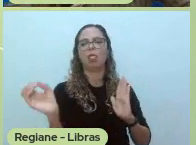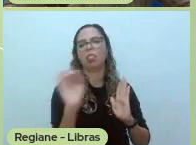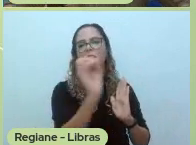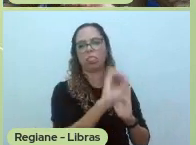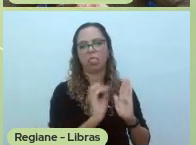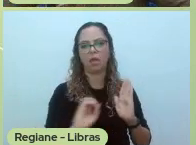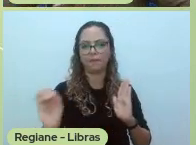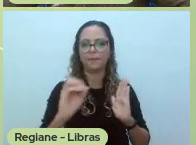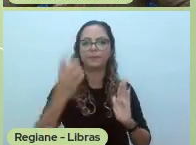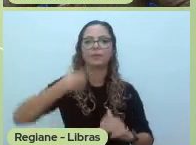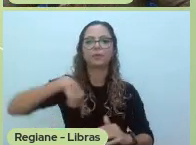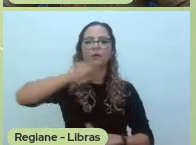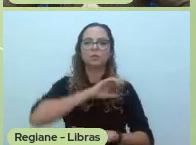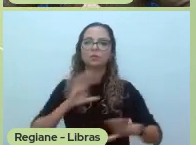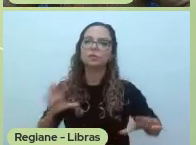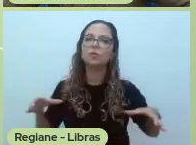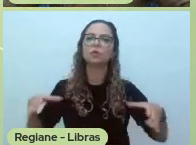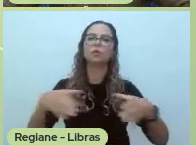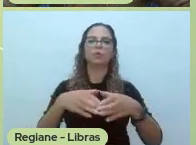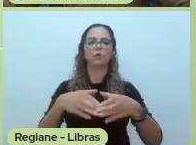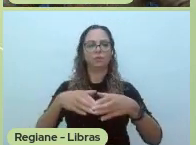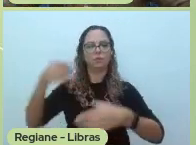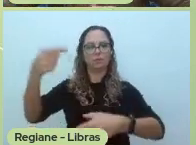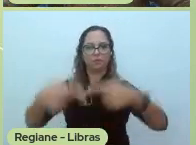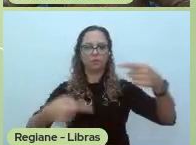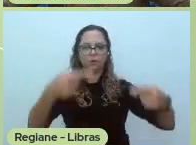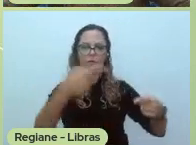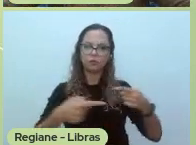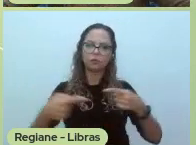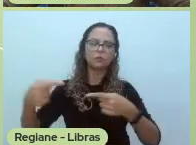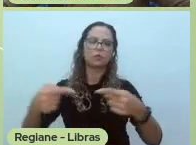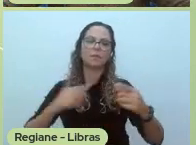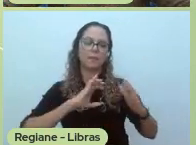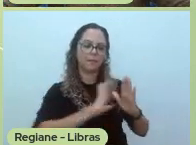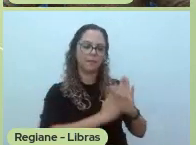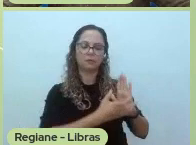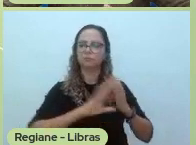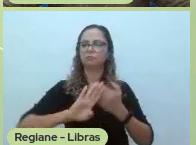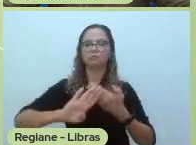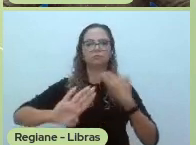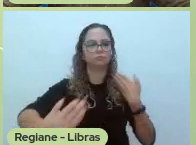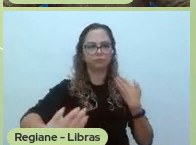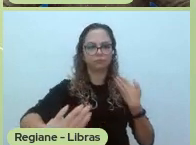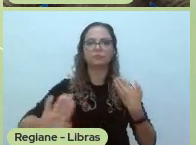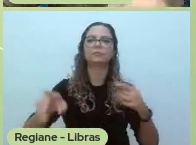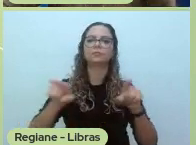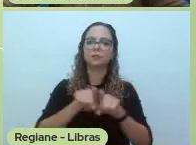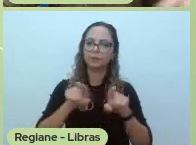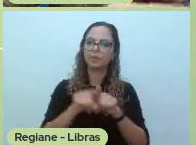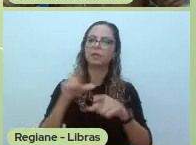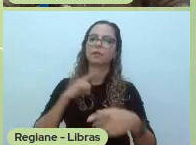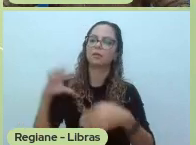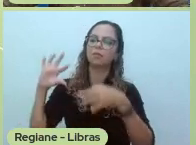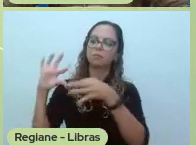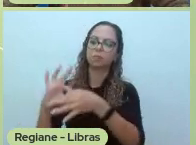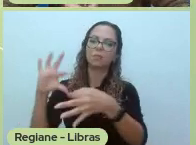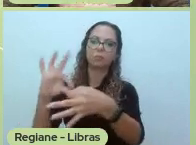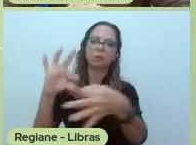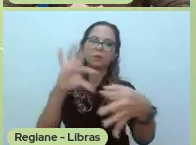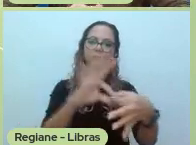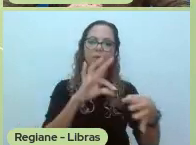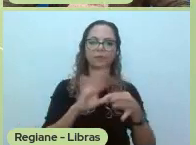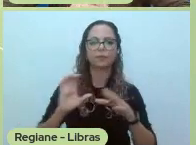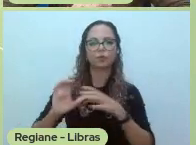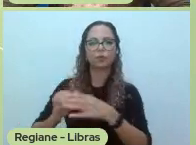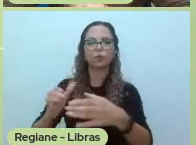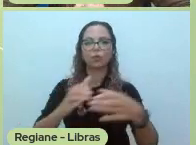maior grupo político suprapartidário, com interfaces com todos os grupos da sociedade brasileira,